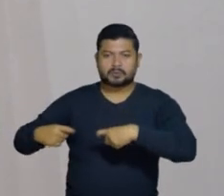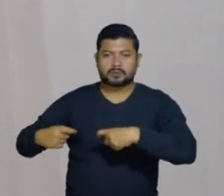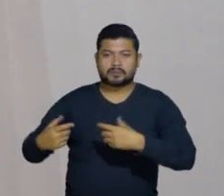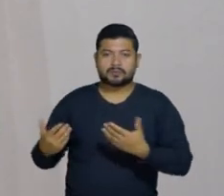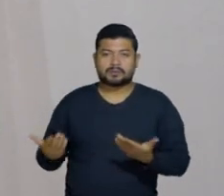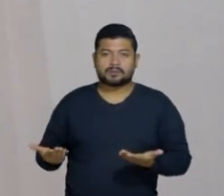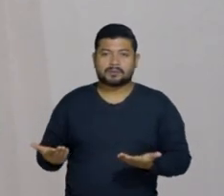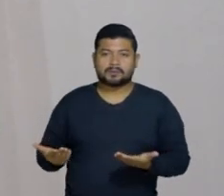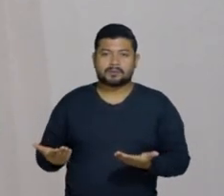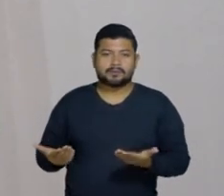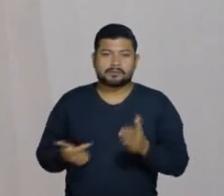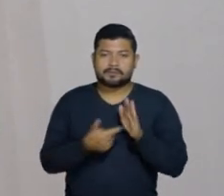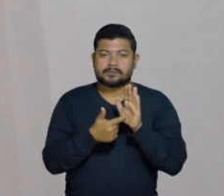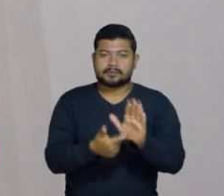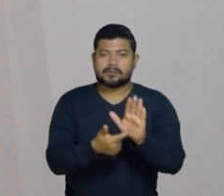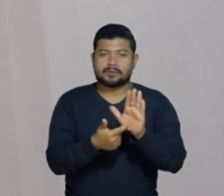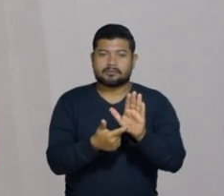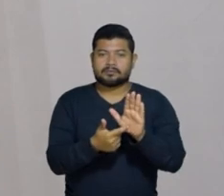não se apresentou